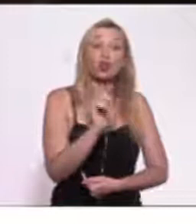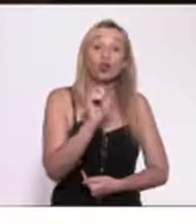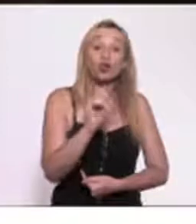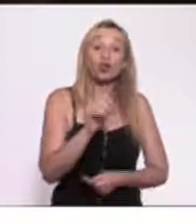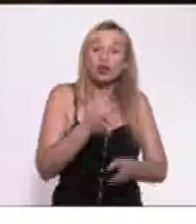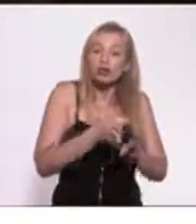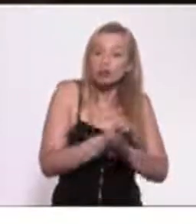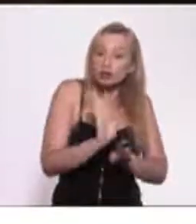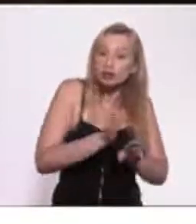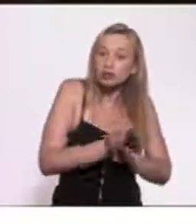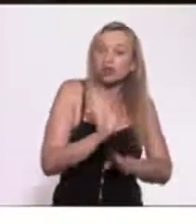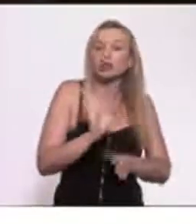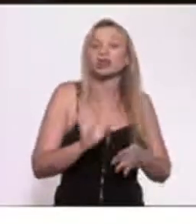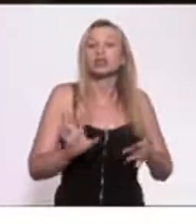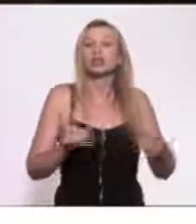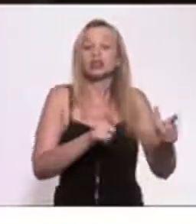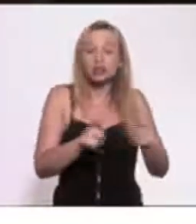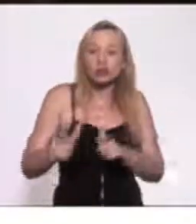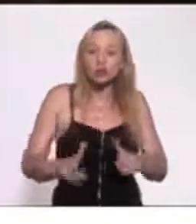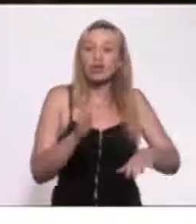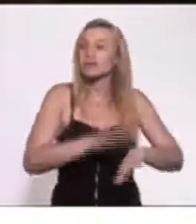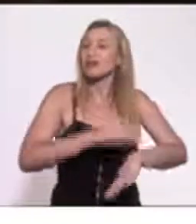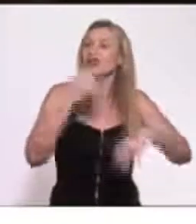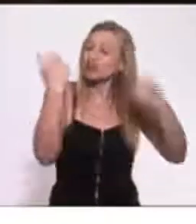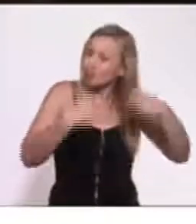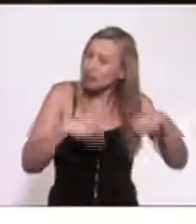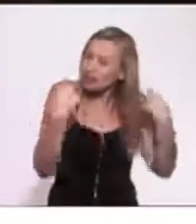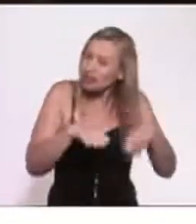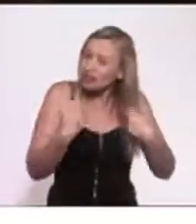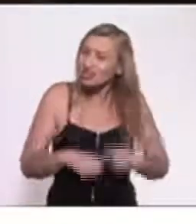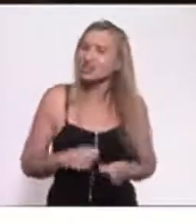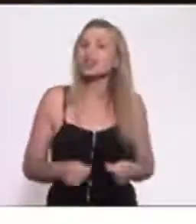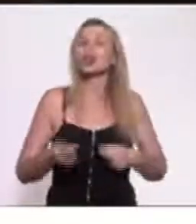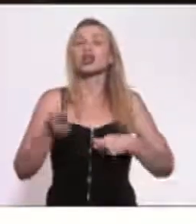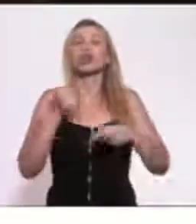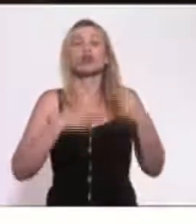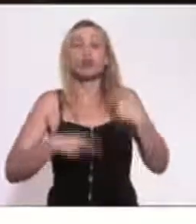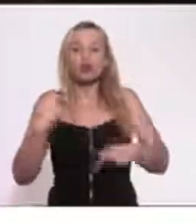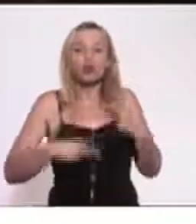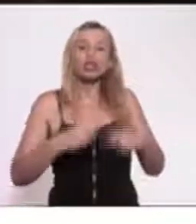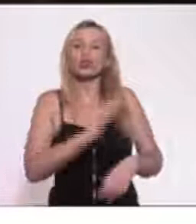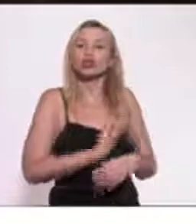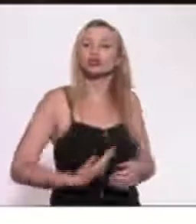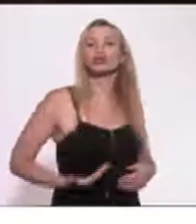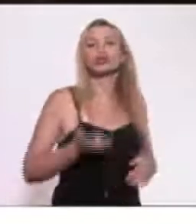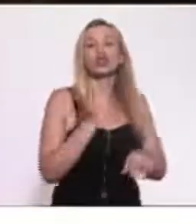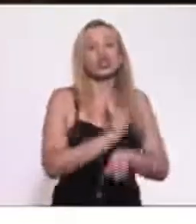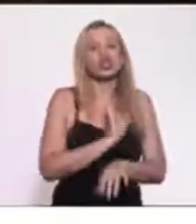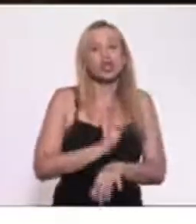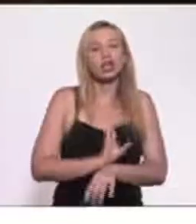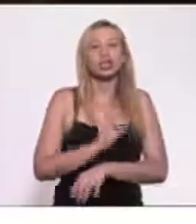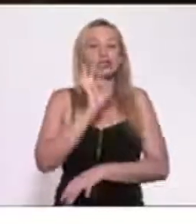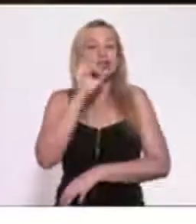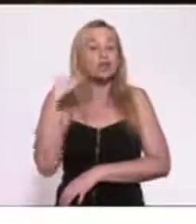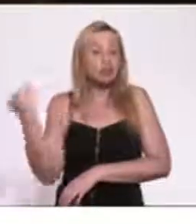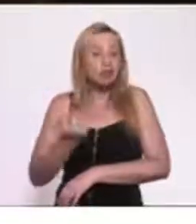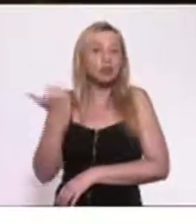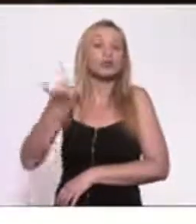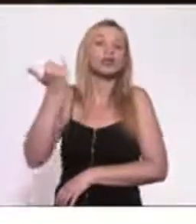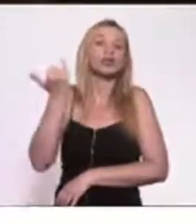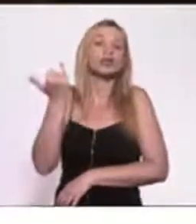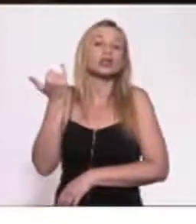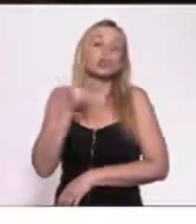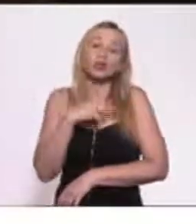auxiliar nas camadas que realmente mais precisam e com políticas públicas de Estado que são vitais para o